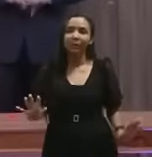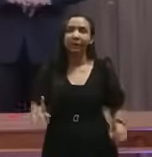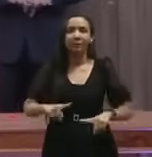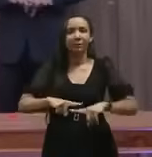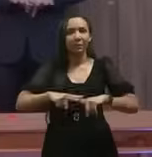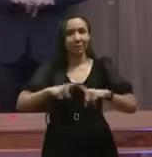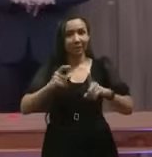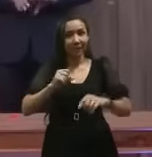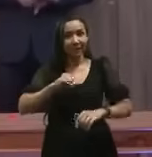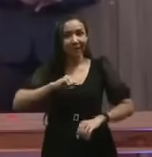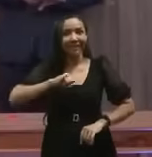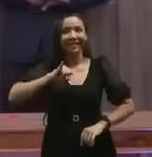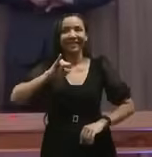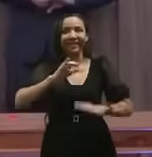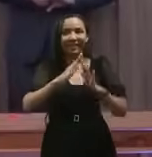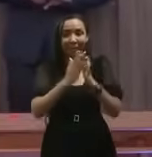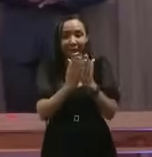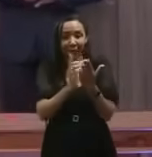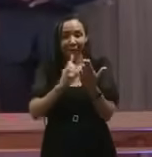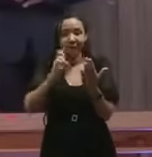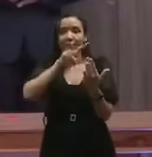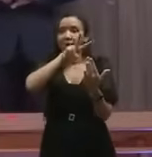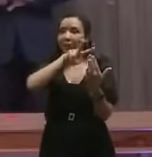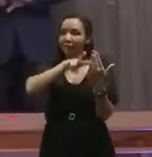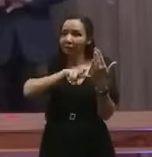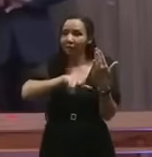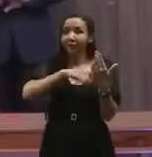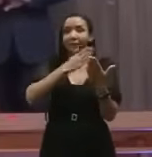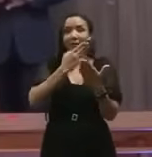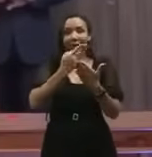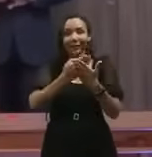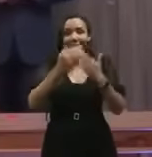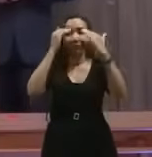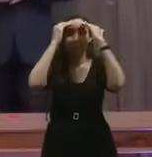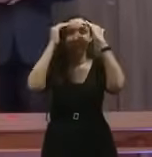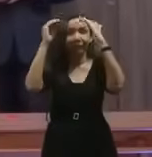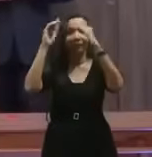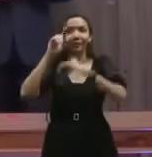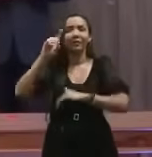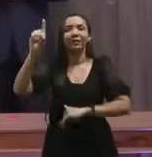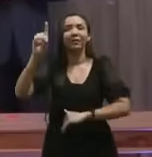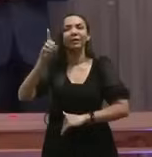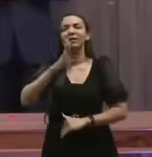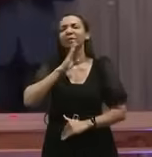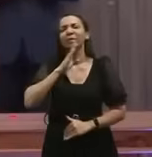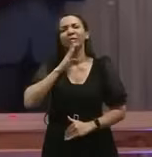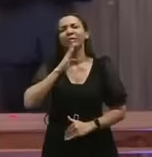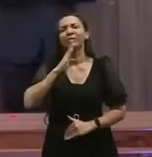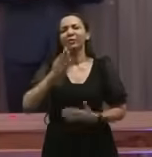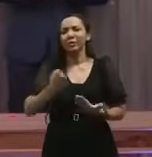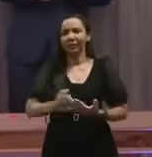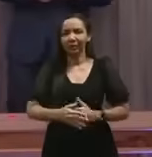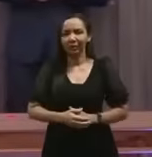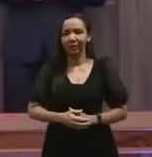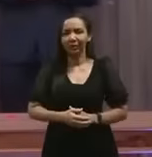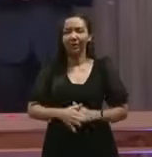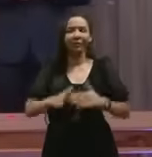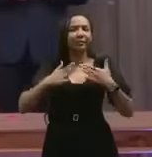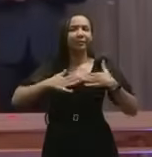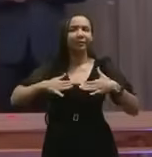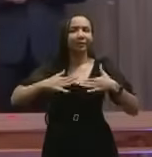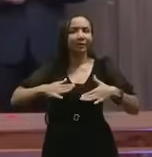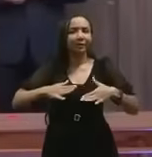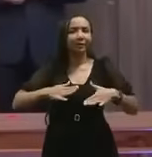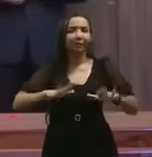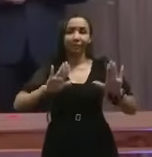estiver Jesus disse assim assim como Jonas esteve três dias e três noites